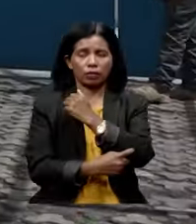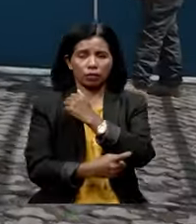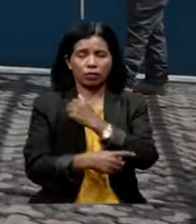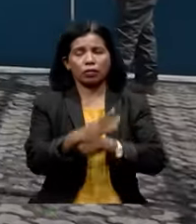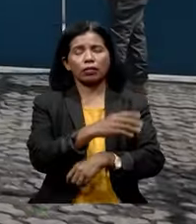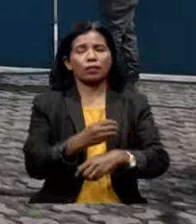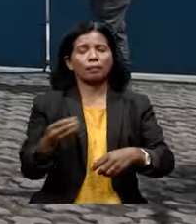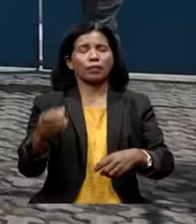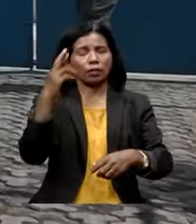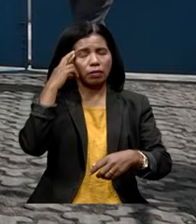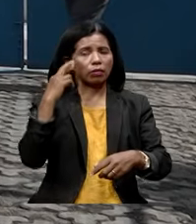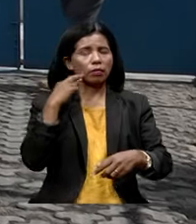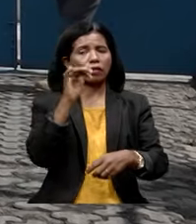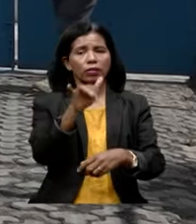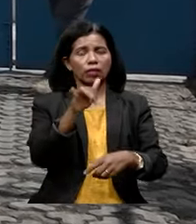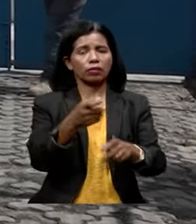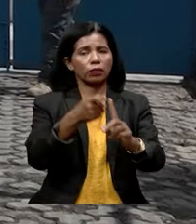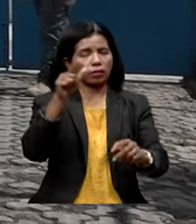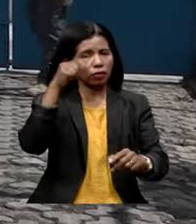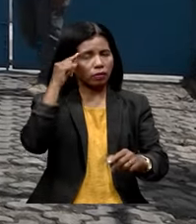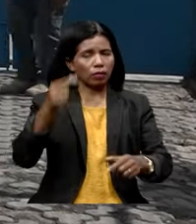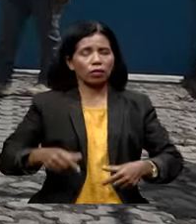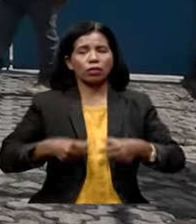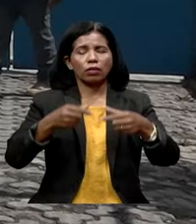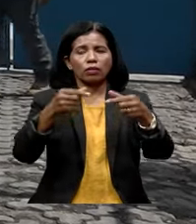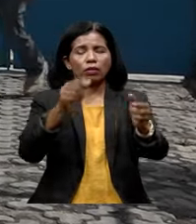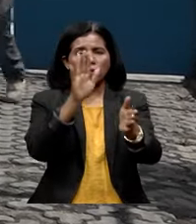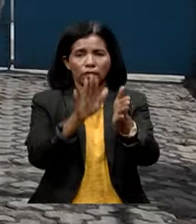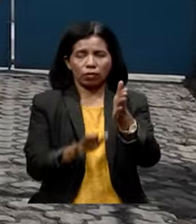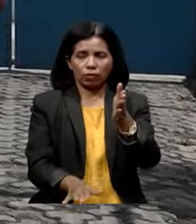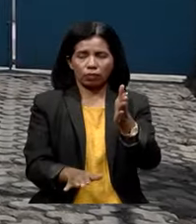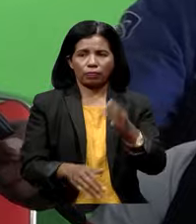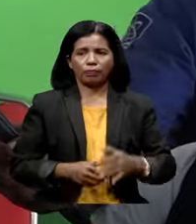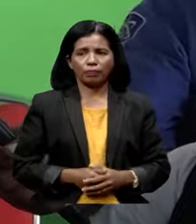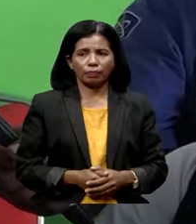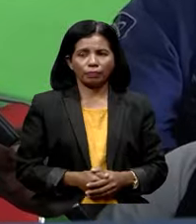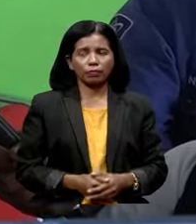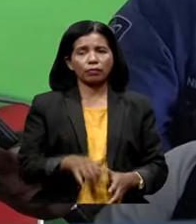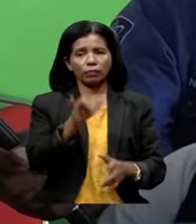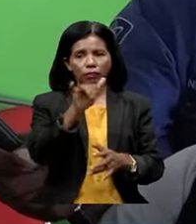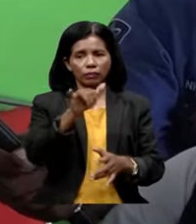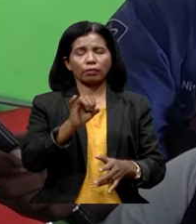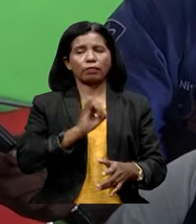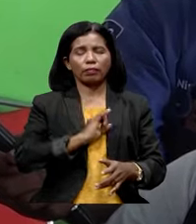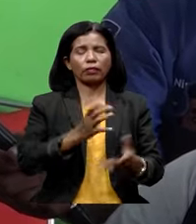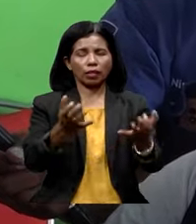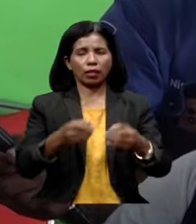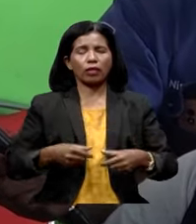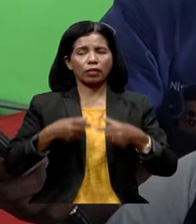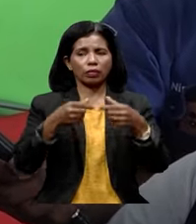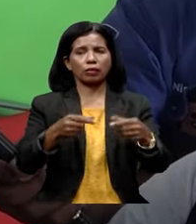né Horta reenhela concordância com o seu governo a tufo indulto né? Sim, ao acarafo, ao la Sira,